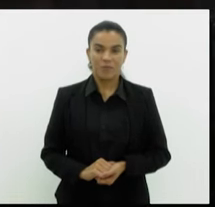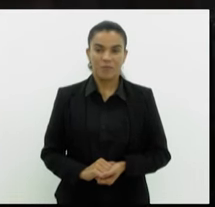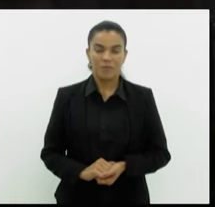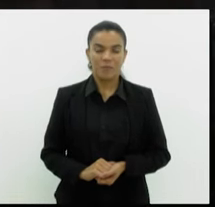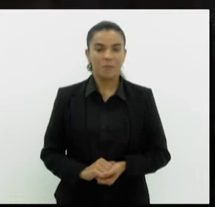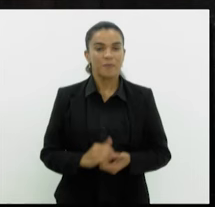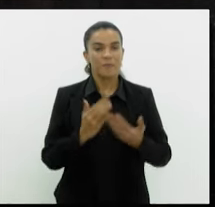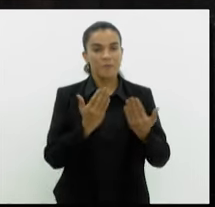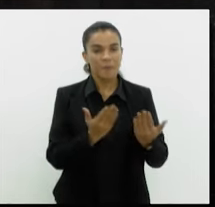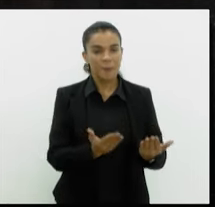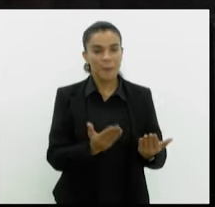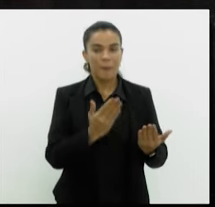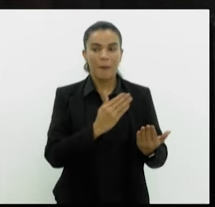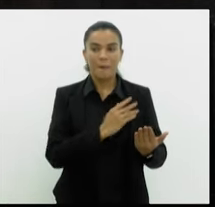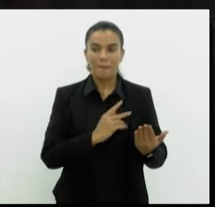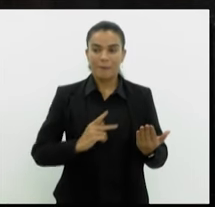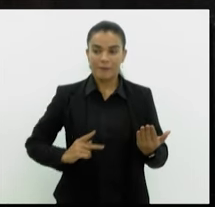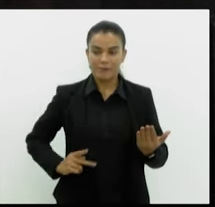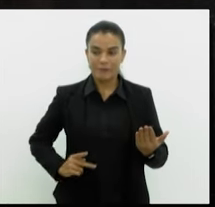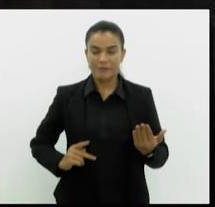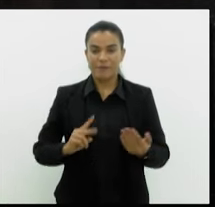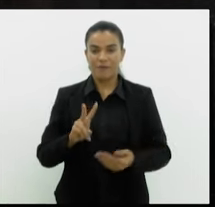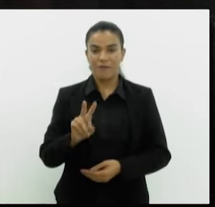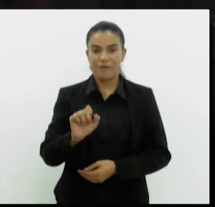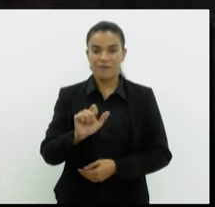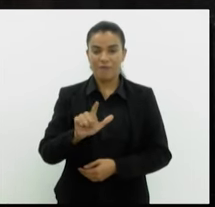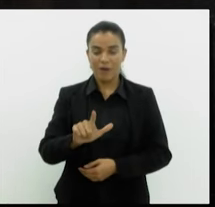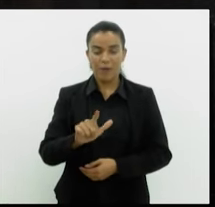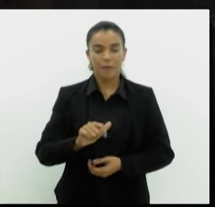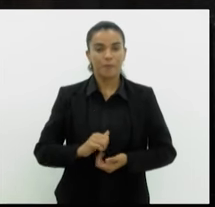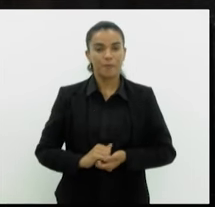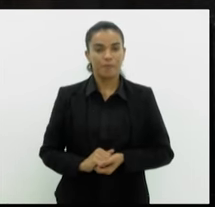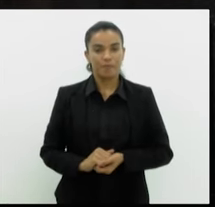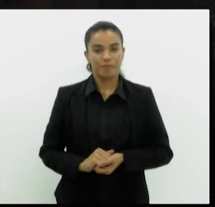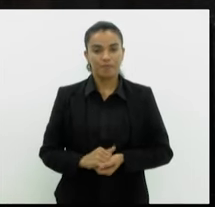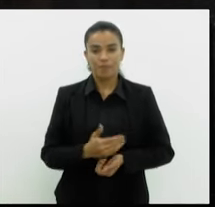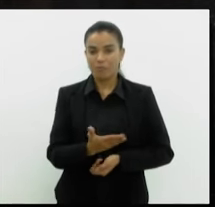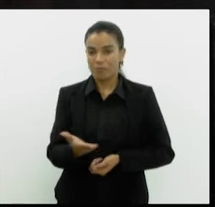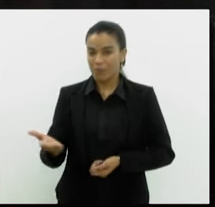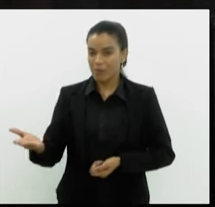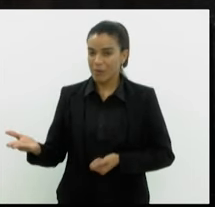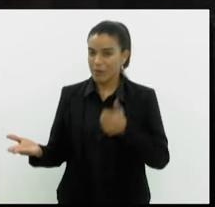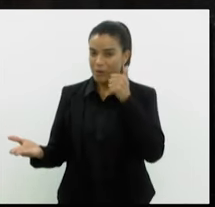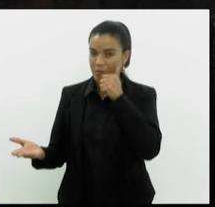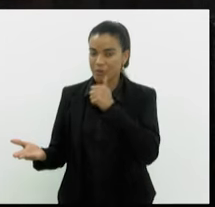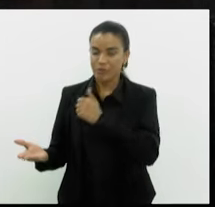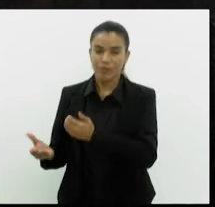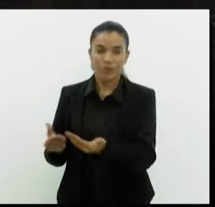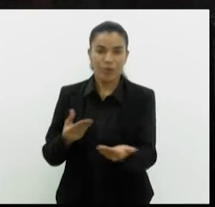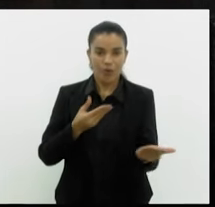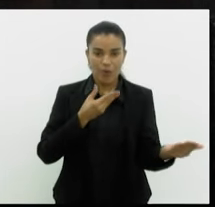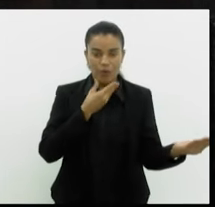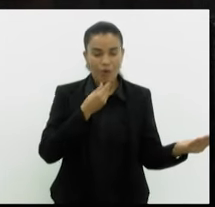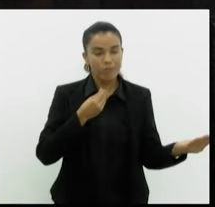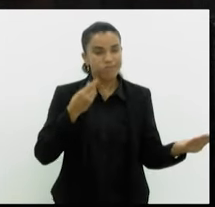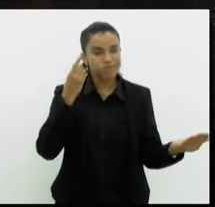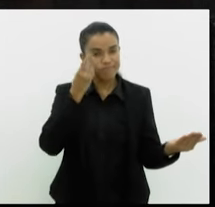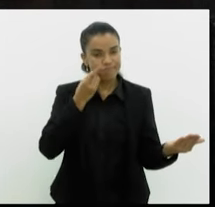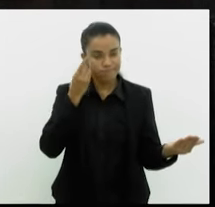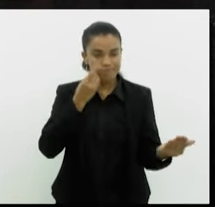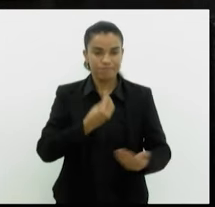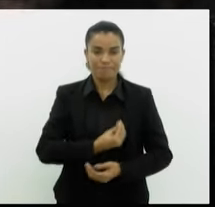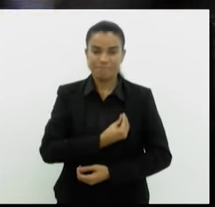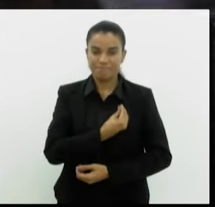Senhor presidente, deputado Valda Seasa, senhoras e senhores deputados